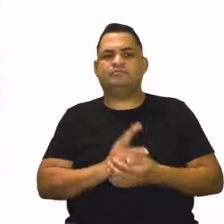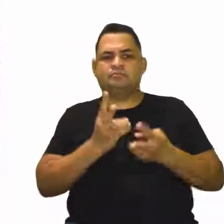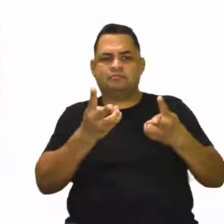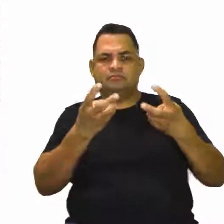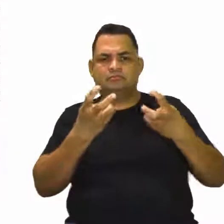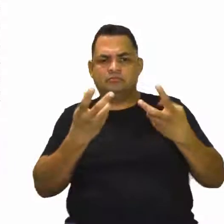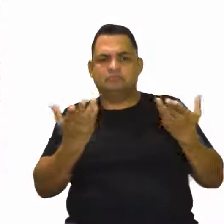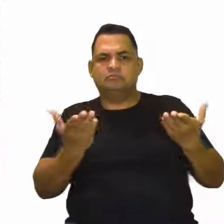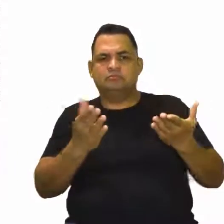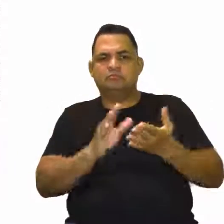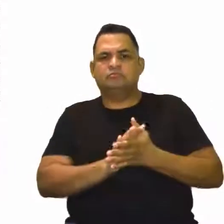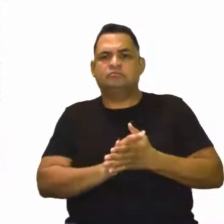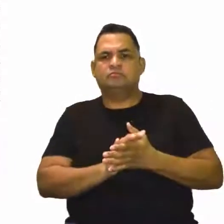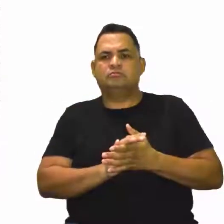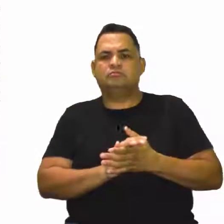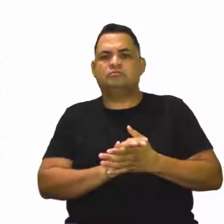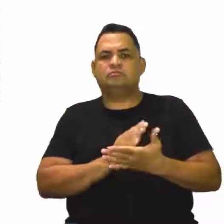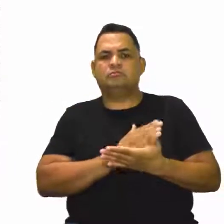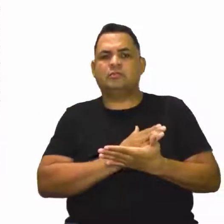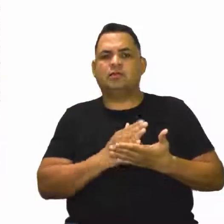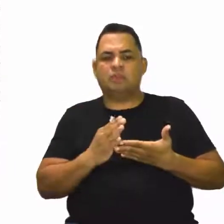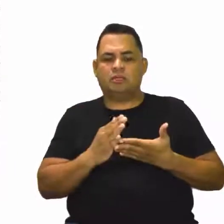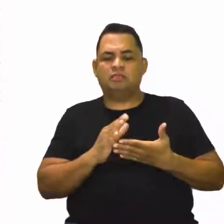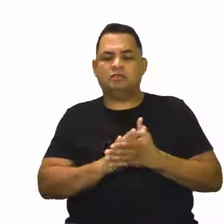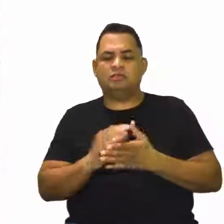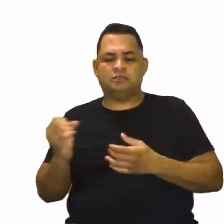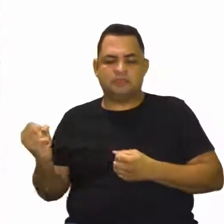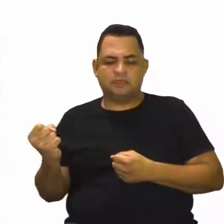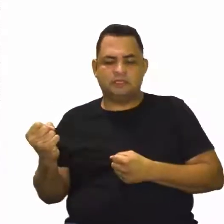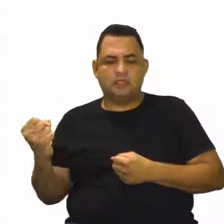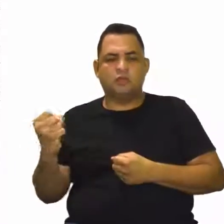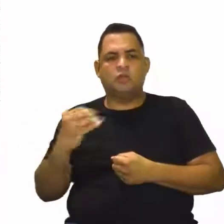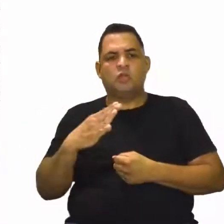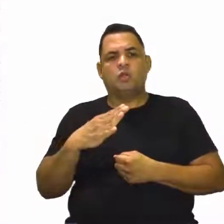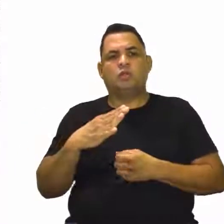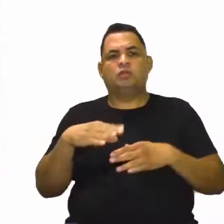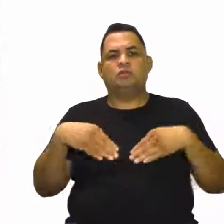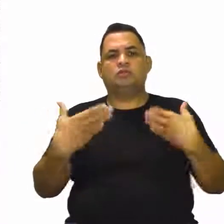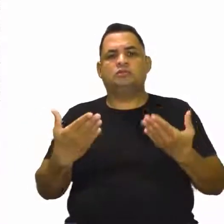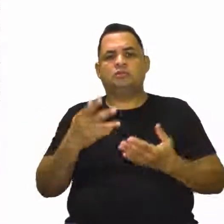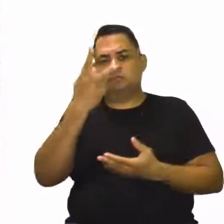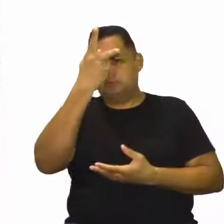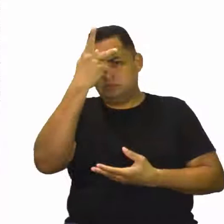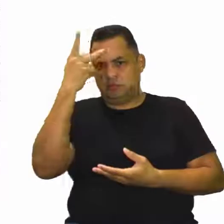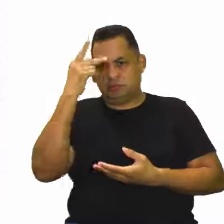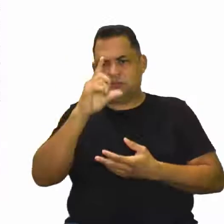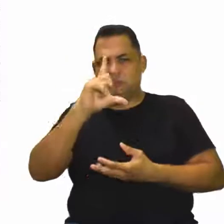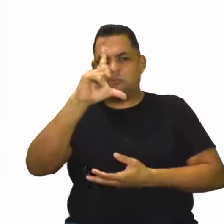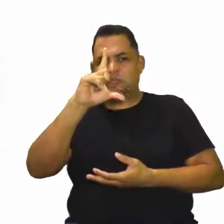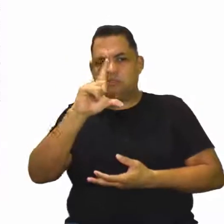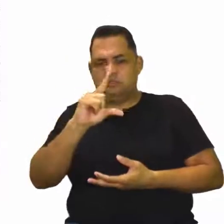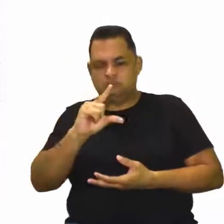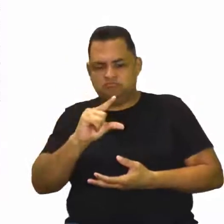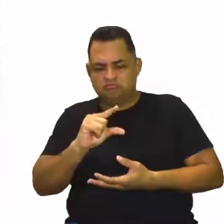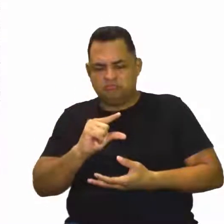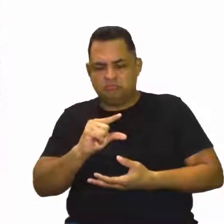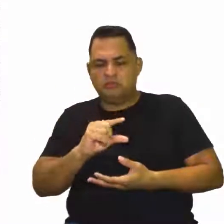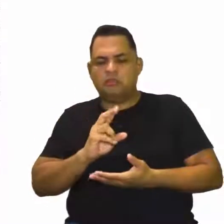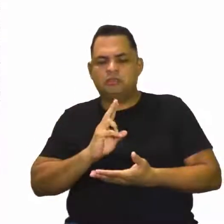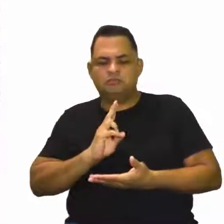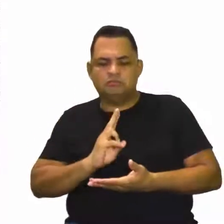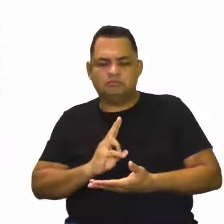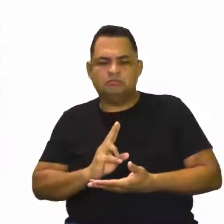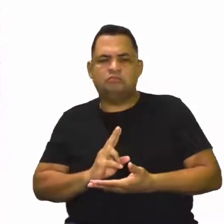percebe também que ele advém aí a partir da adolescência, né? E aí essas pessoas, elas tendem a